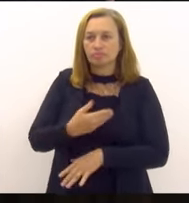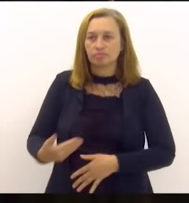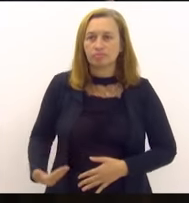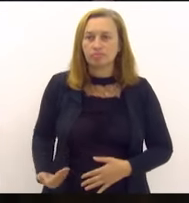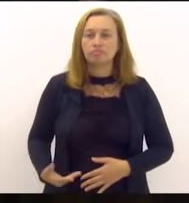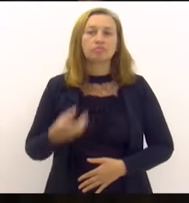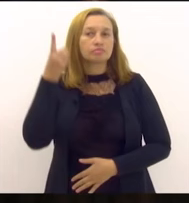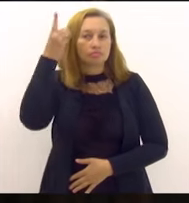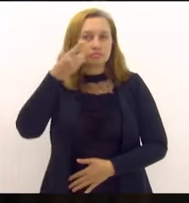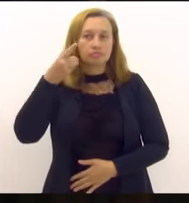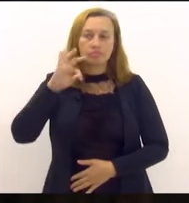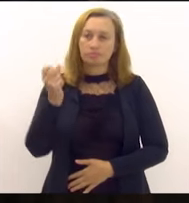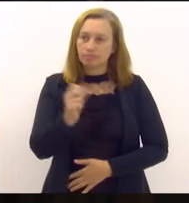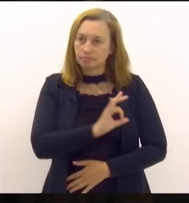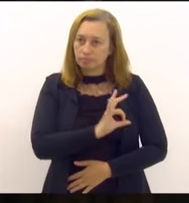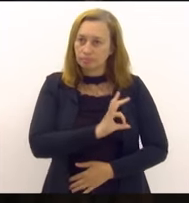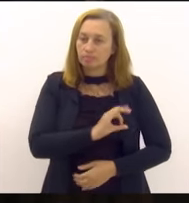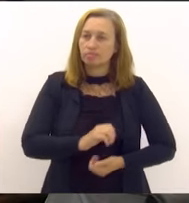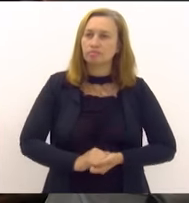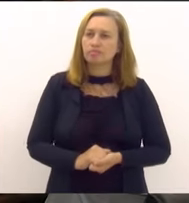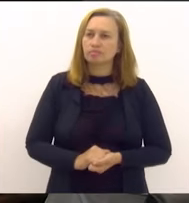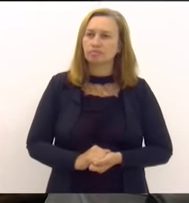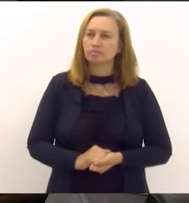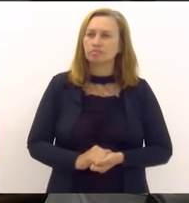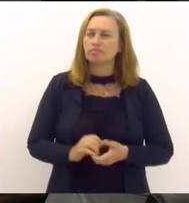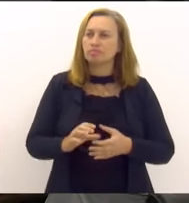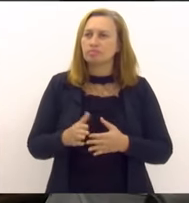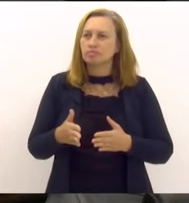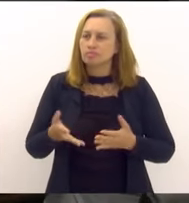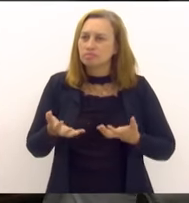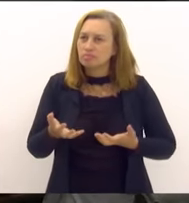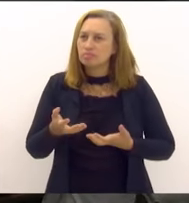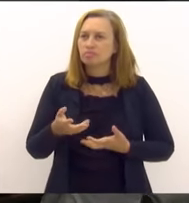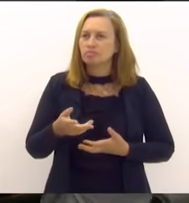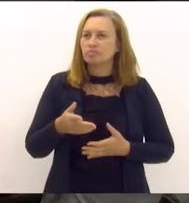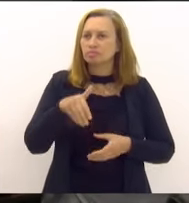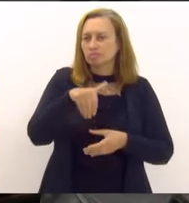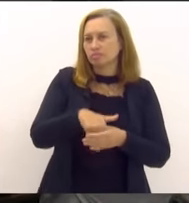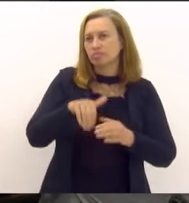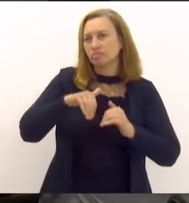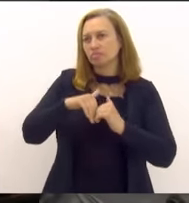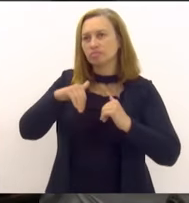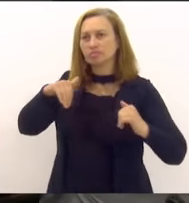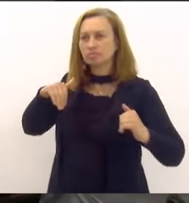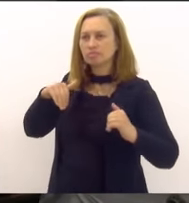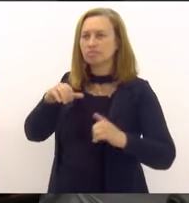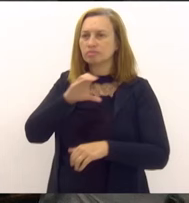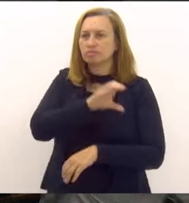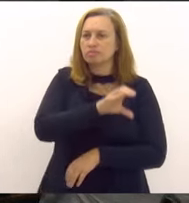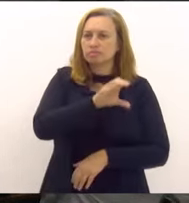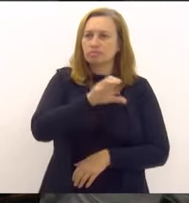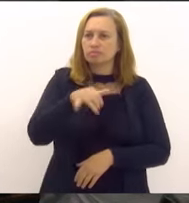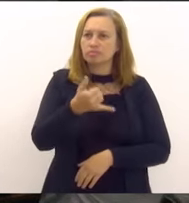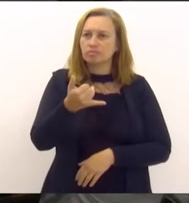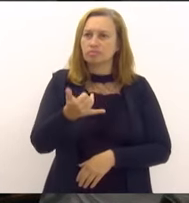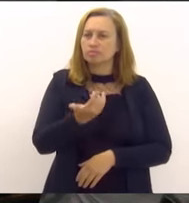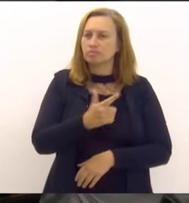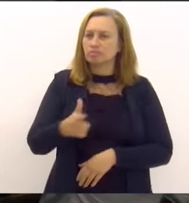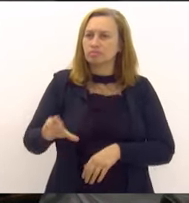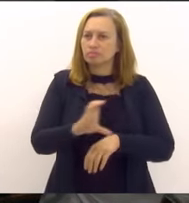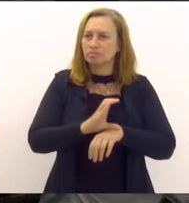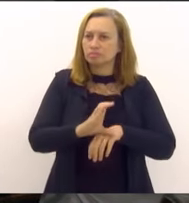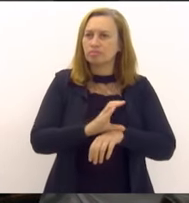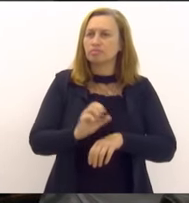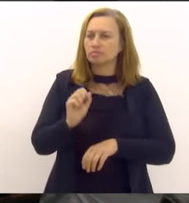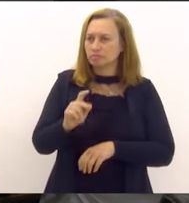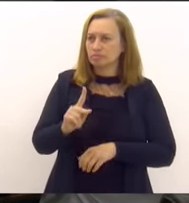presidente, Marta Rocha. Presidente, Vossa Excelência me permitiu, eu queria fazer um voto em separado na CCJ pela inconstitucionalidade. Ah,